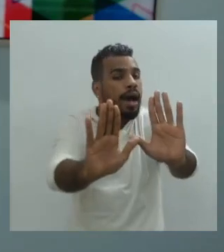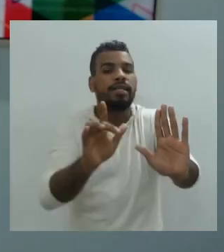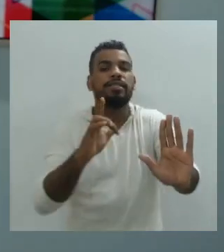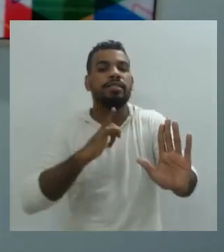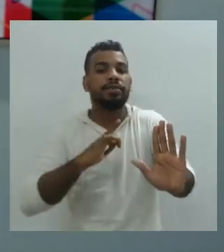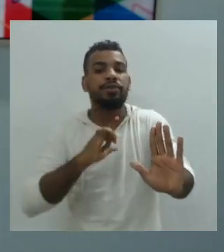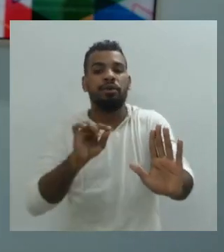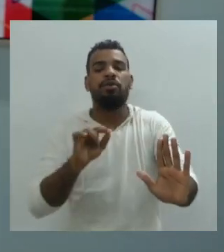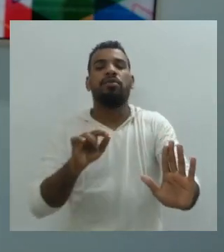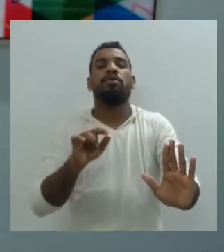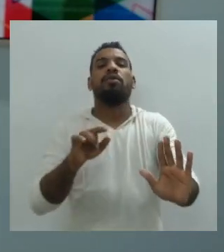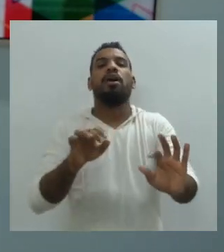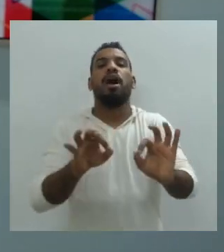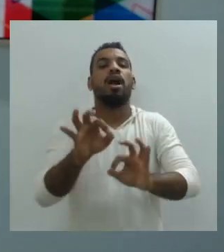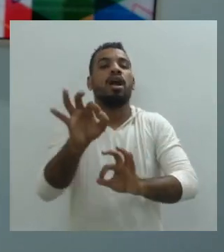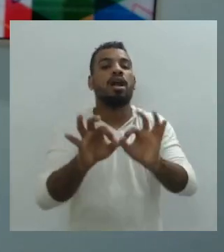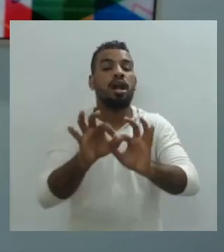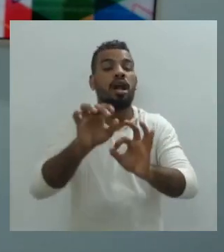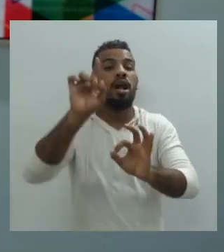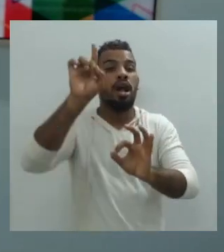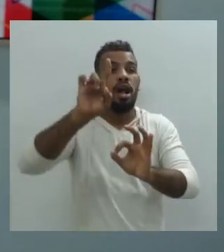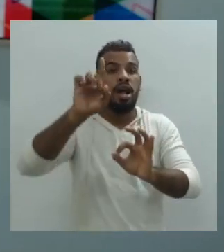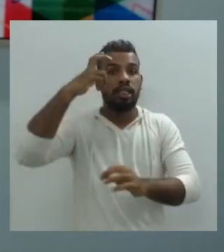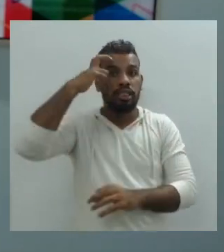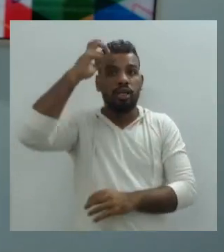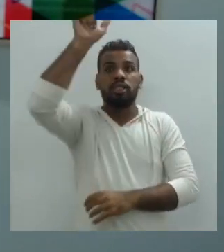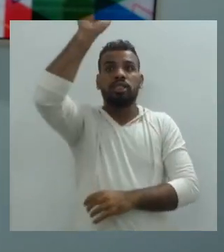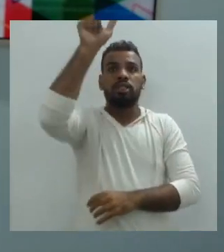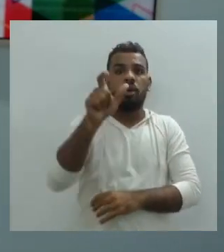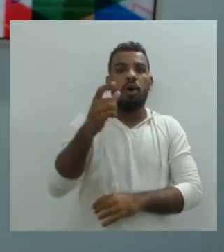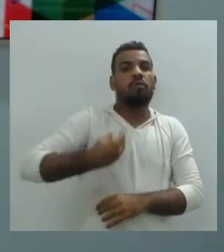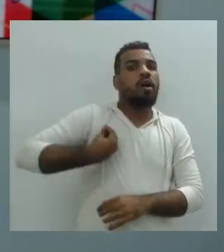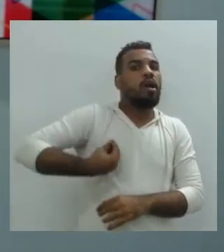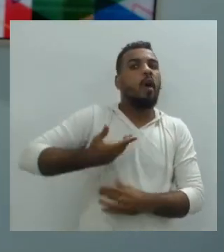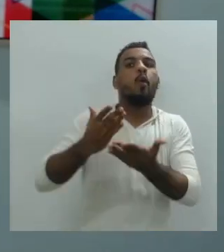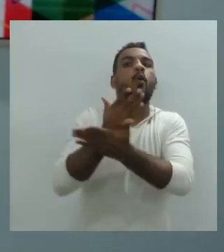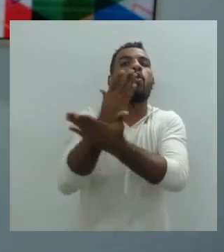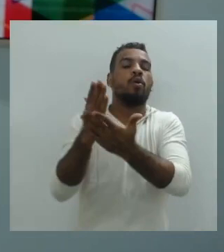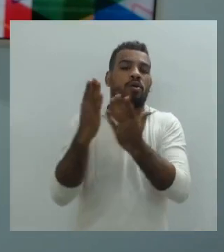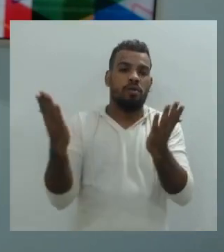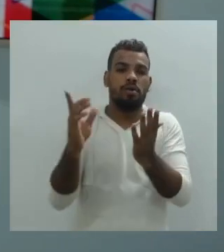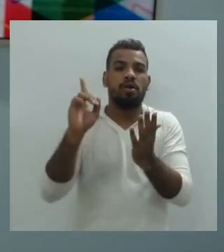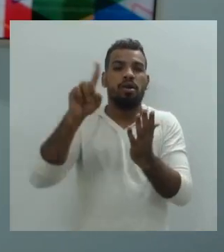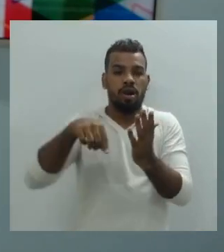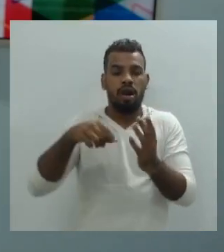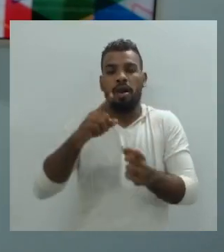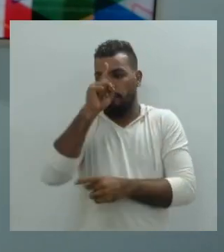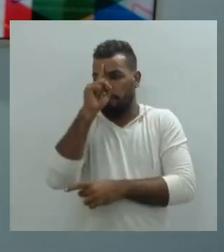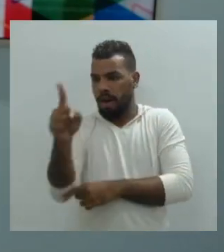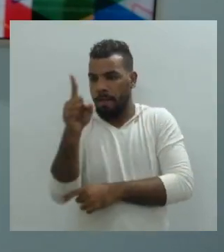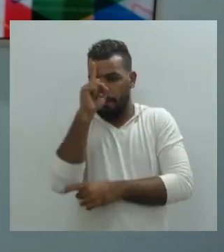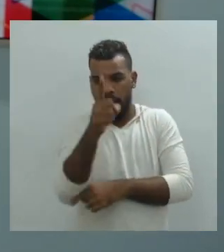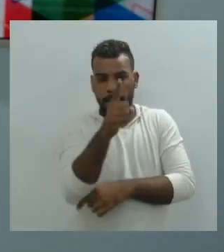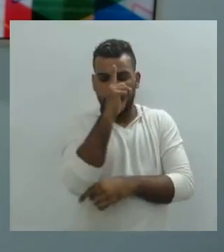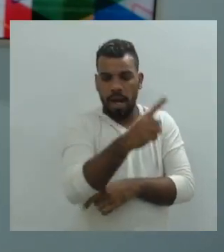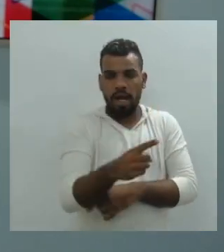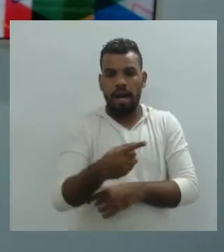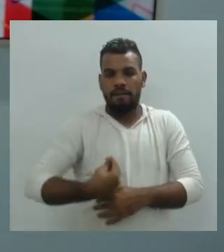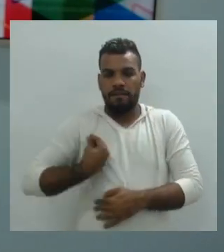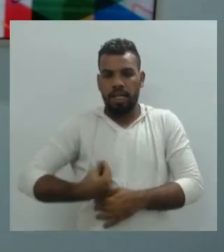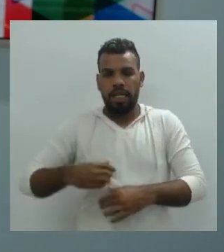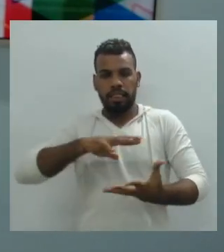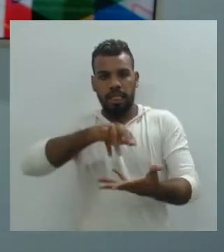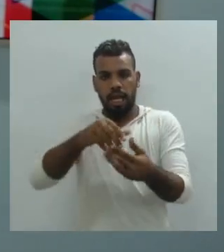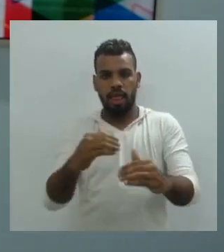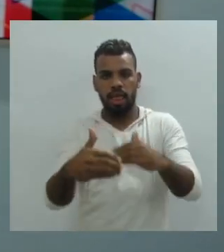foi projetado por um ser inteligente, responsável por ordenar a evolução da vida